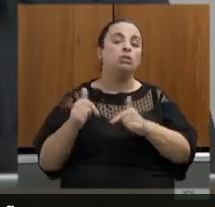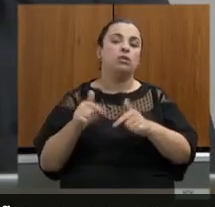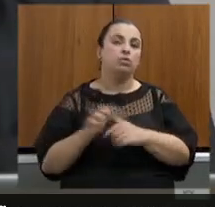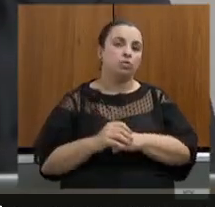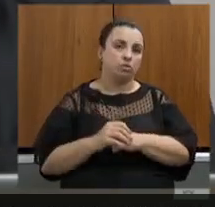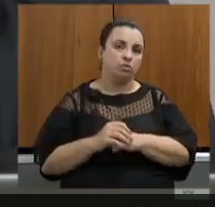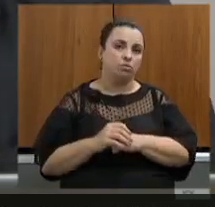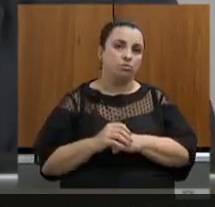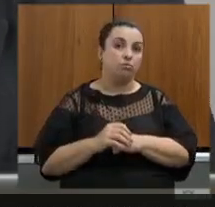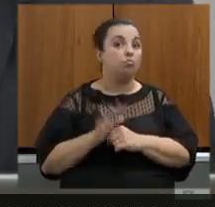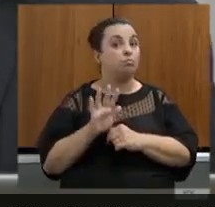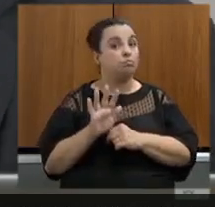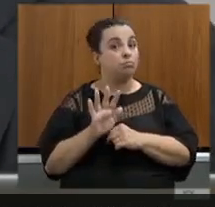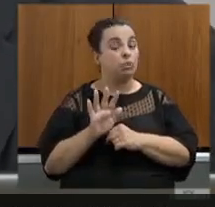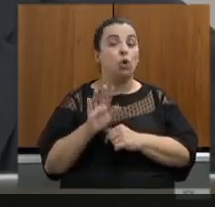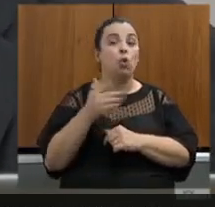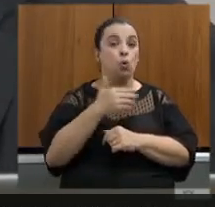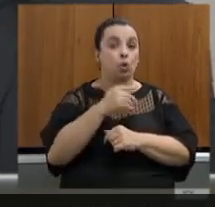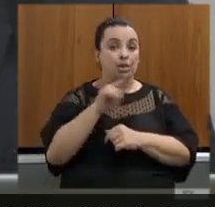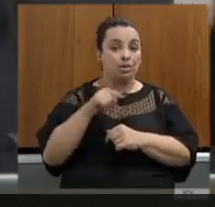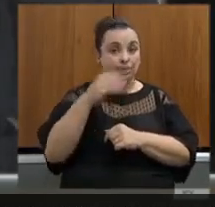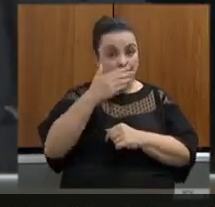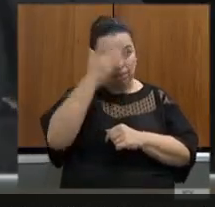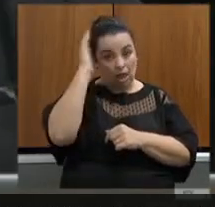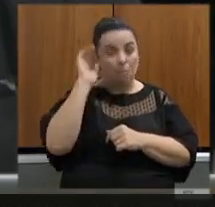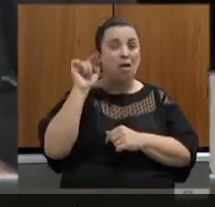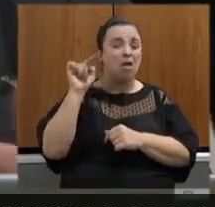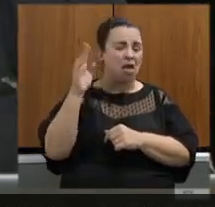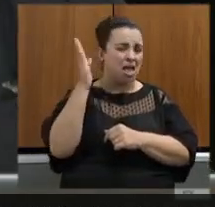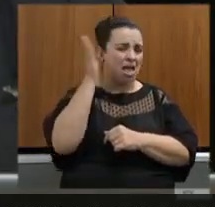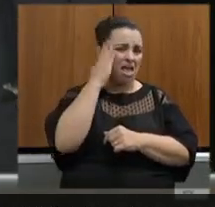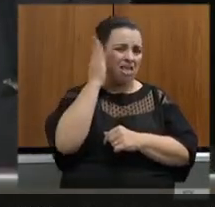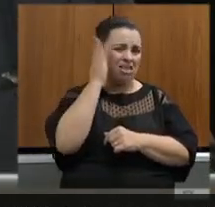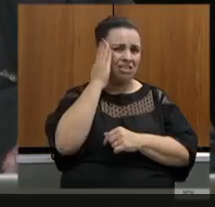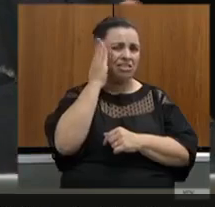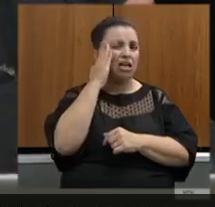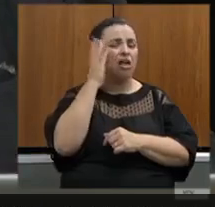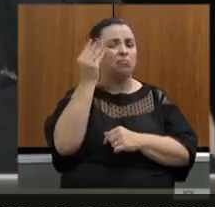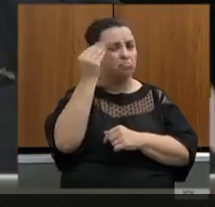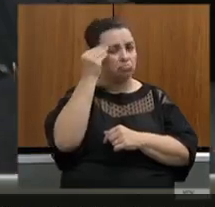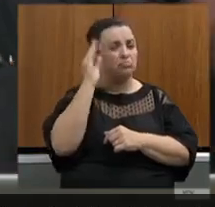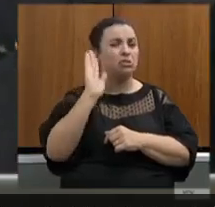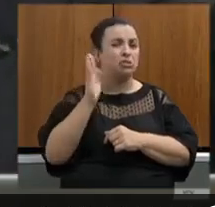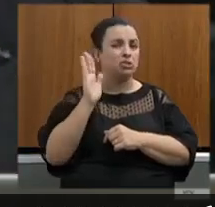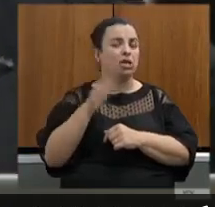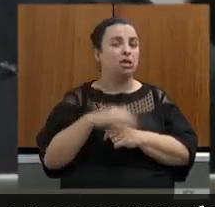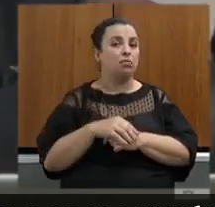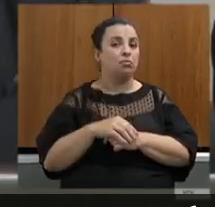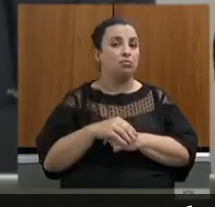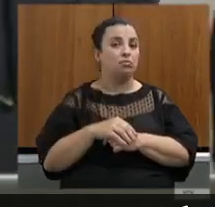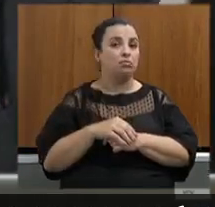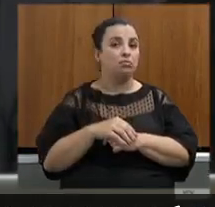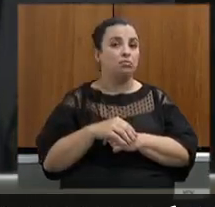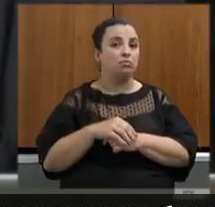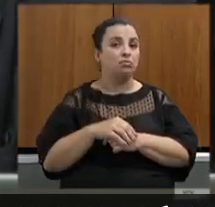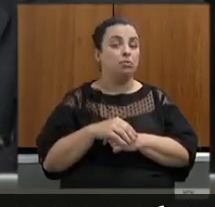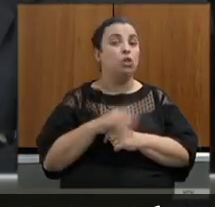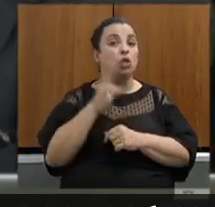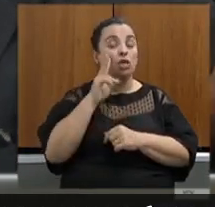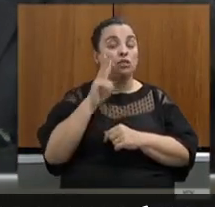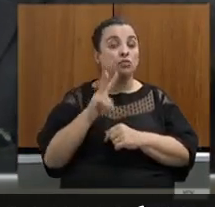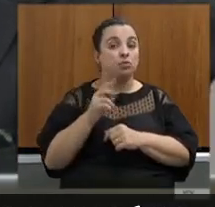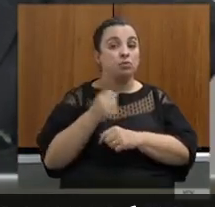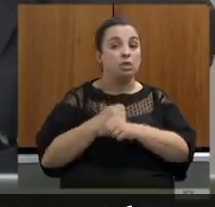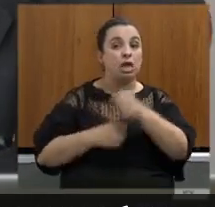governo Zema dessa sabe disso nós tivemos a alegria de ter visto já no ano passado